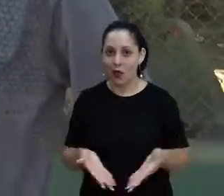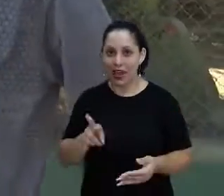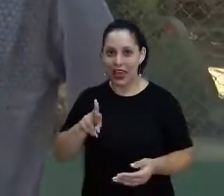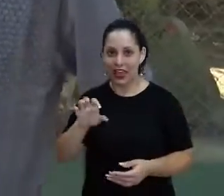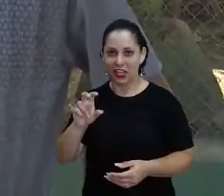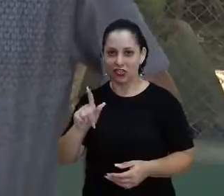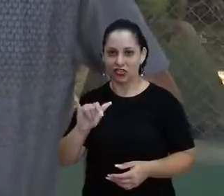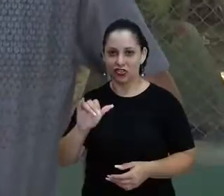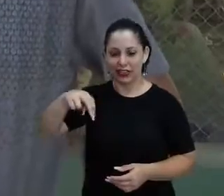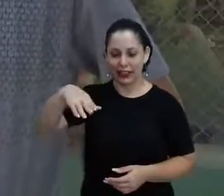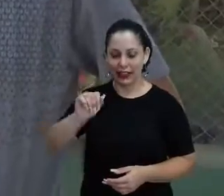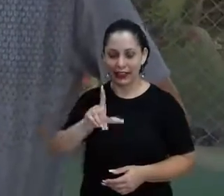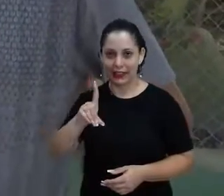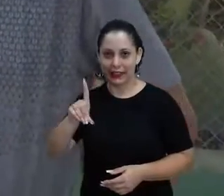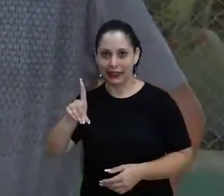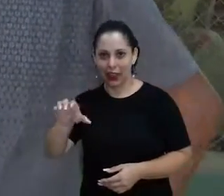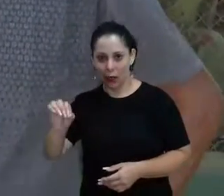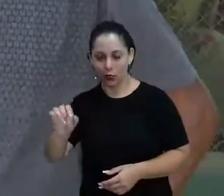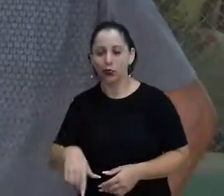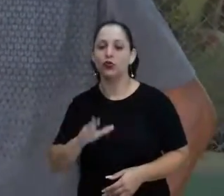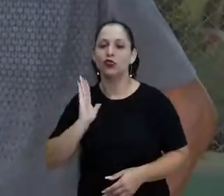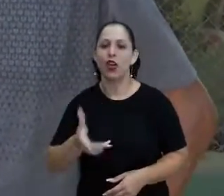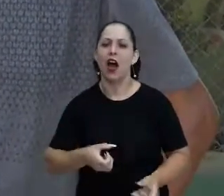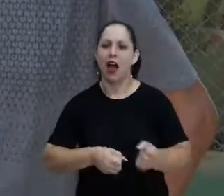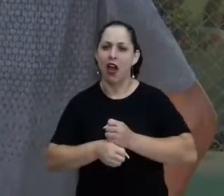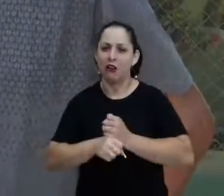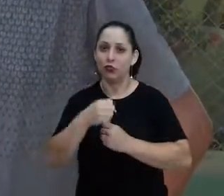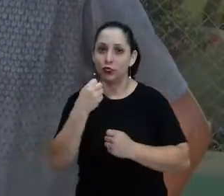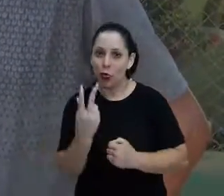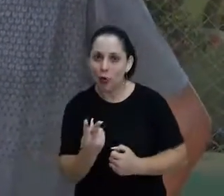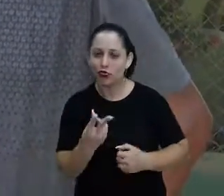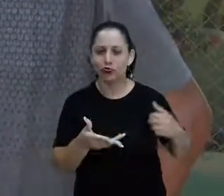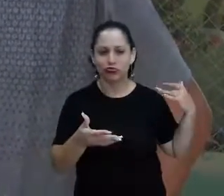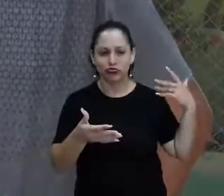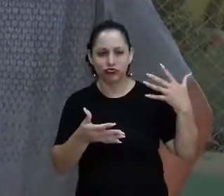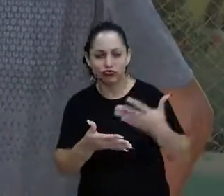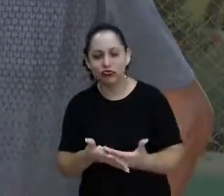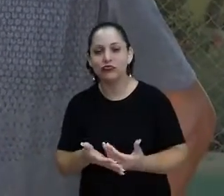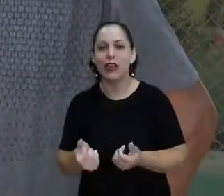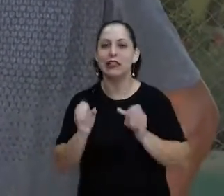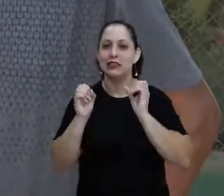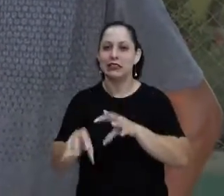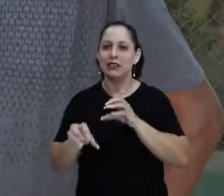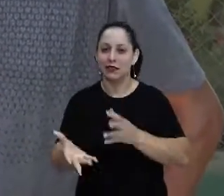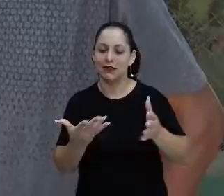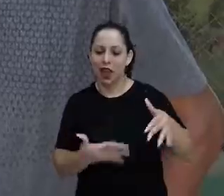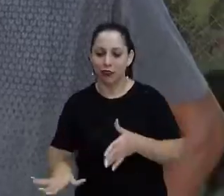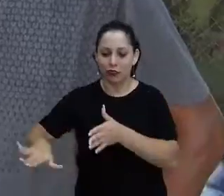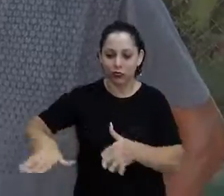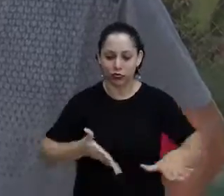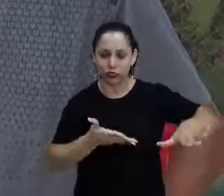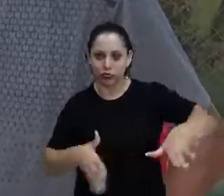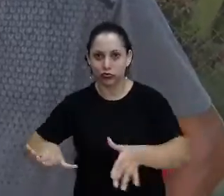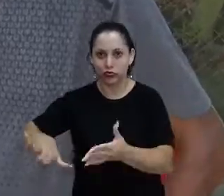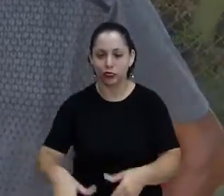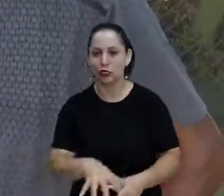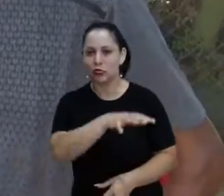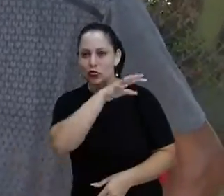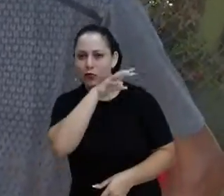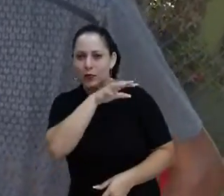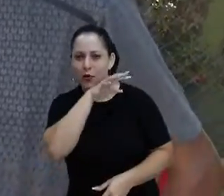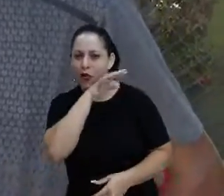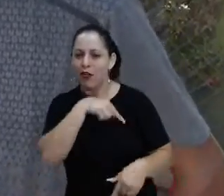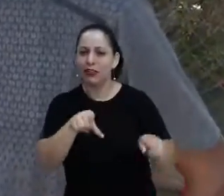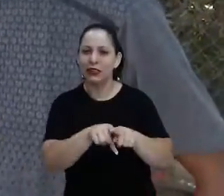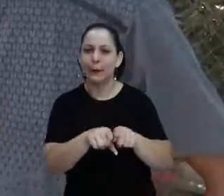no Compaz há 2 anos, mas dou aula há 33 anos, dou aula de patins. No Clube Português, no Esporte Clube Recife, na Associação